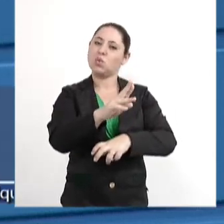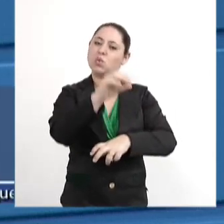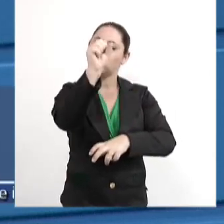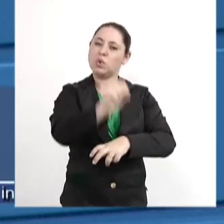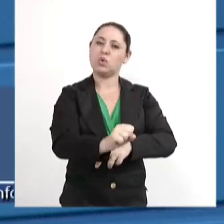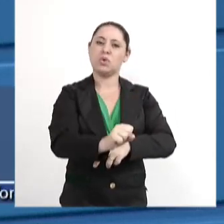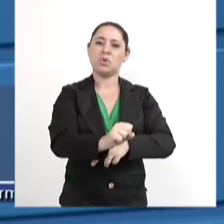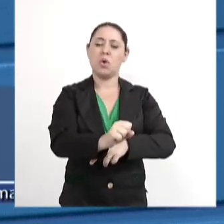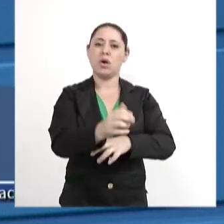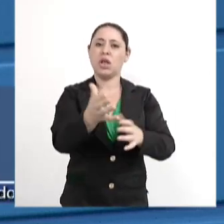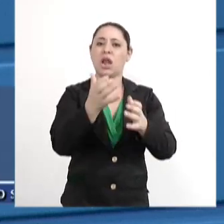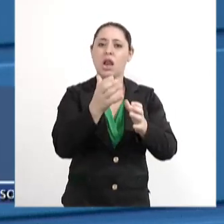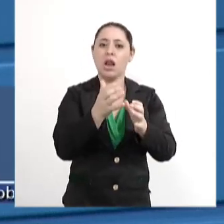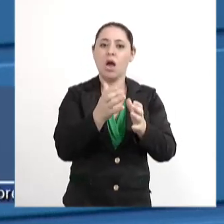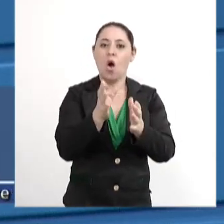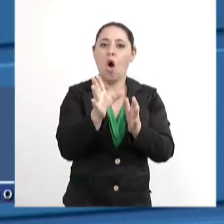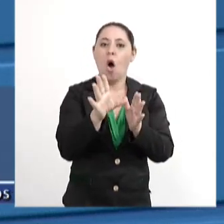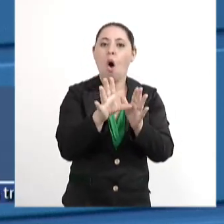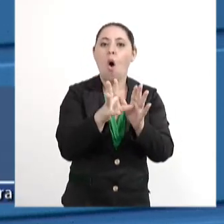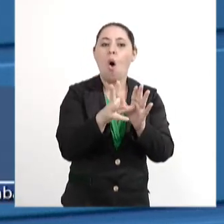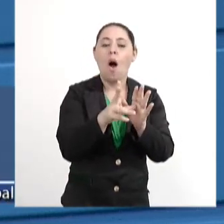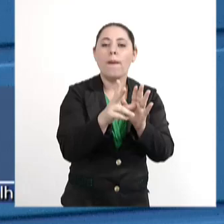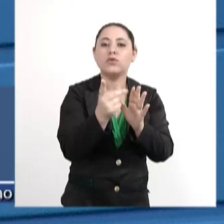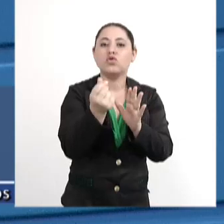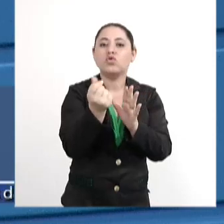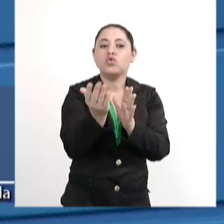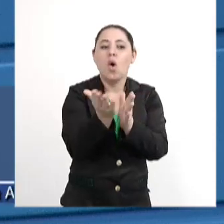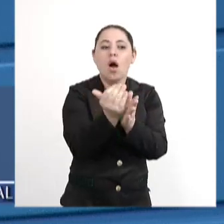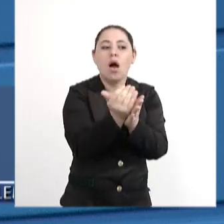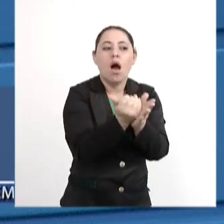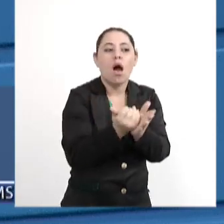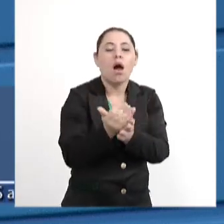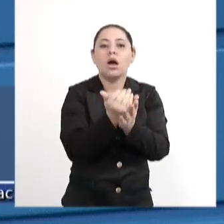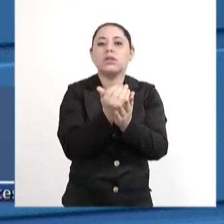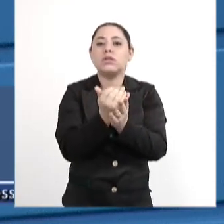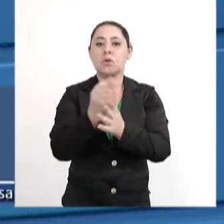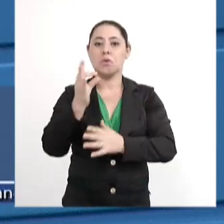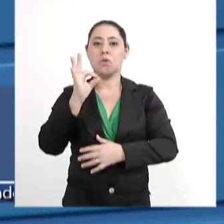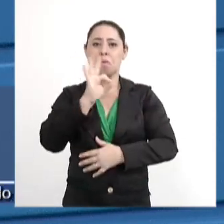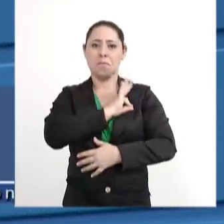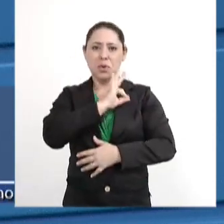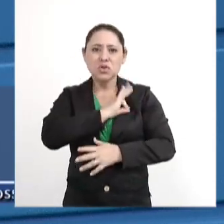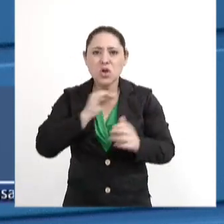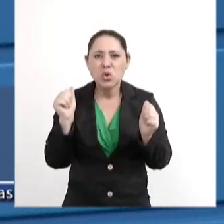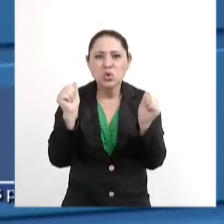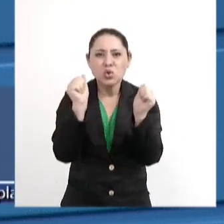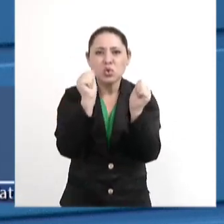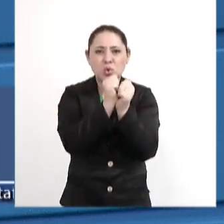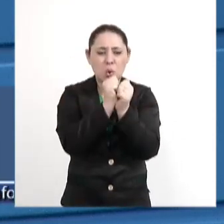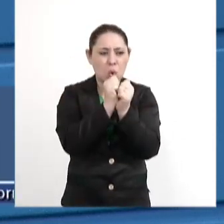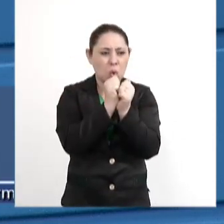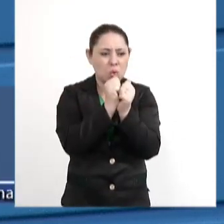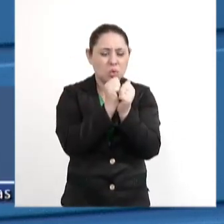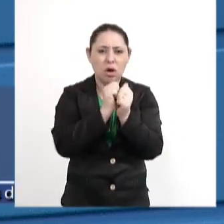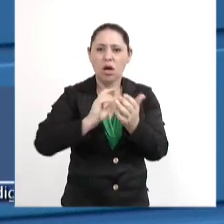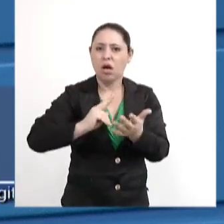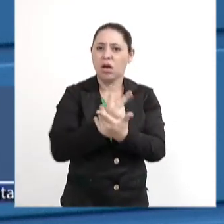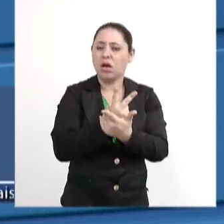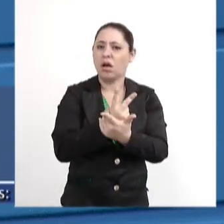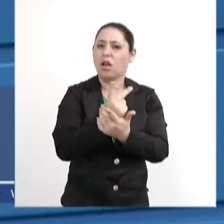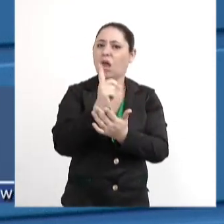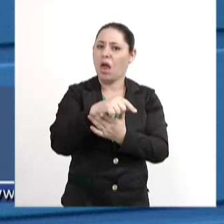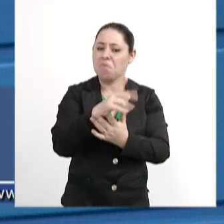cobrando propina dos produtores rurais para os índios não invadirem, e um policial junto. E isso está um desmando,